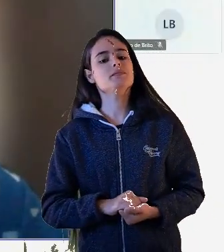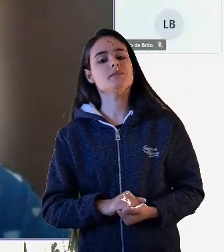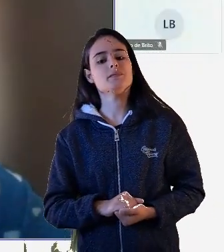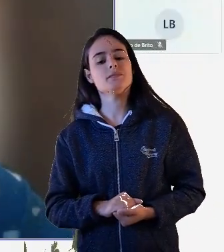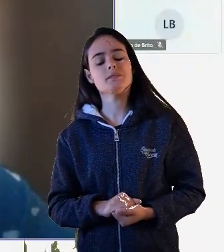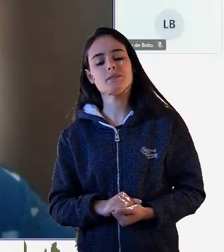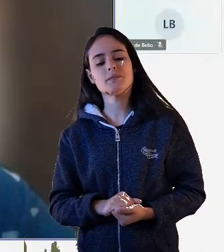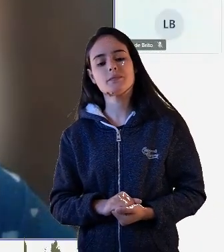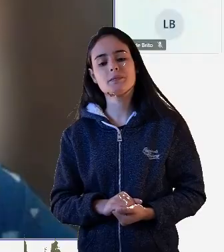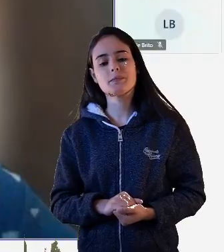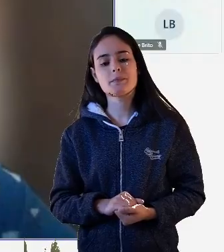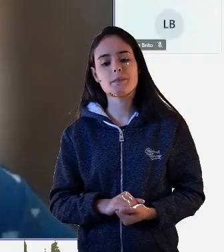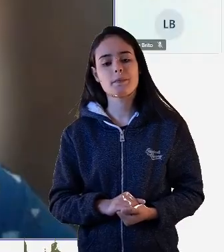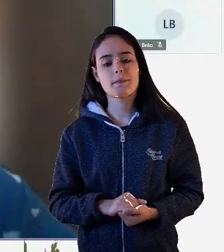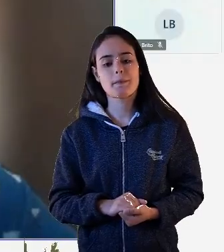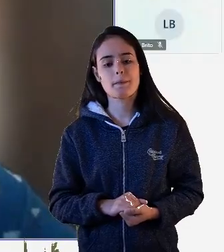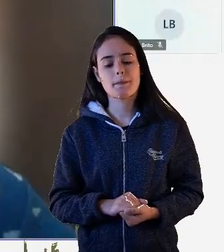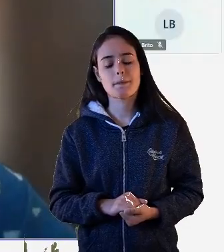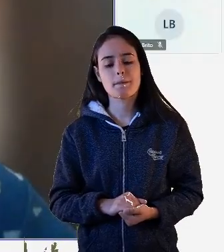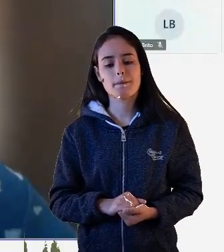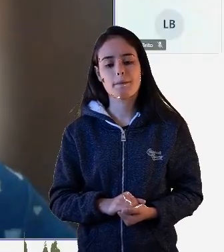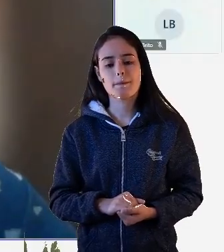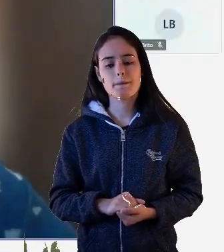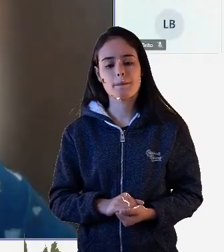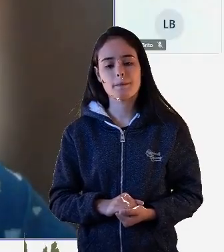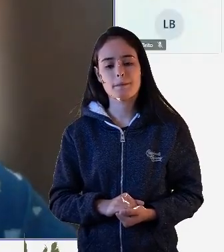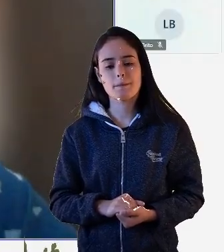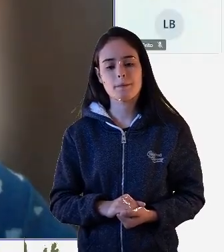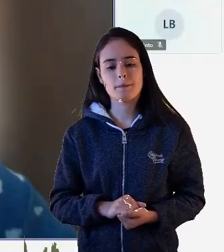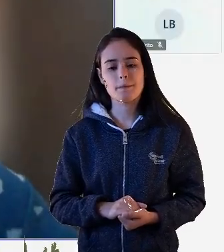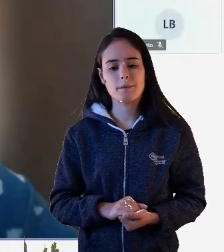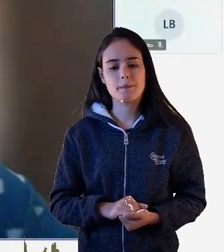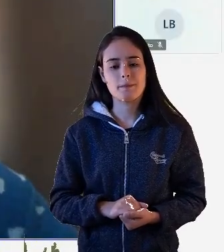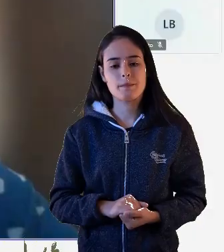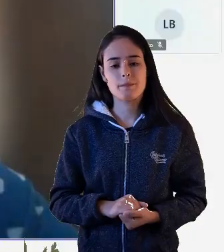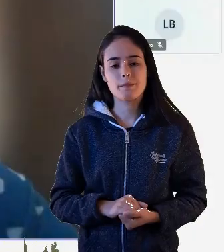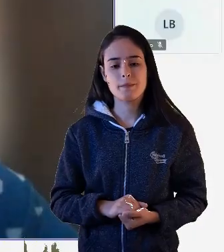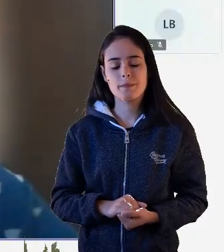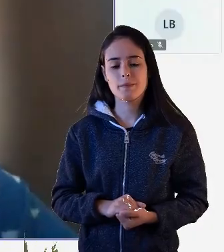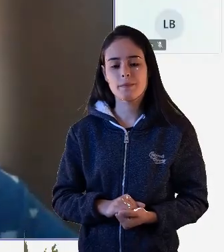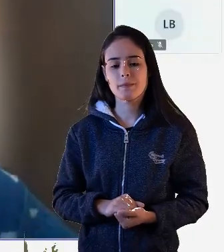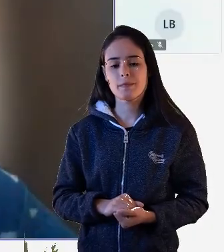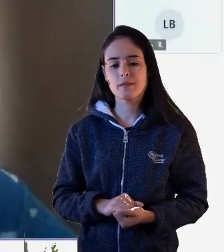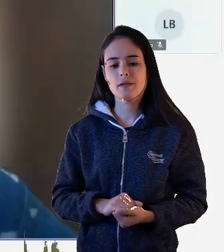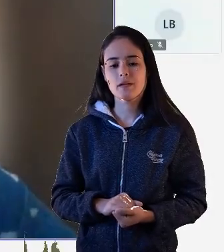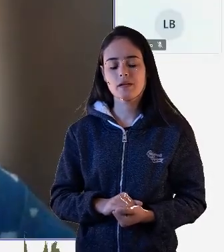para ser escravizada dos africanos, lá eles já tinham chegado, né,